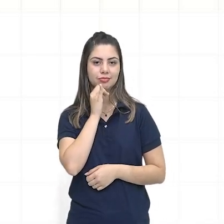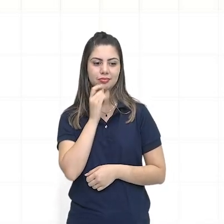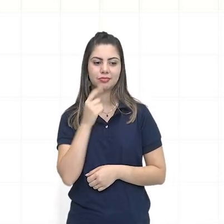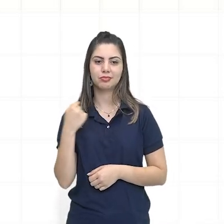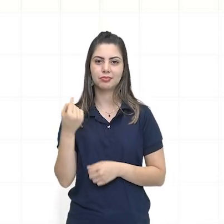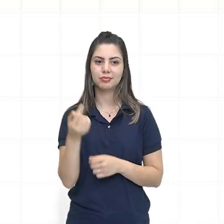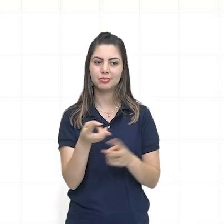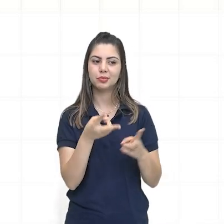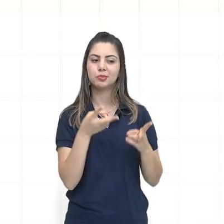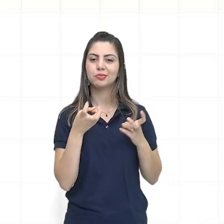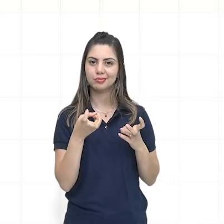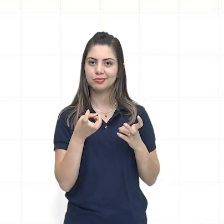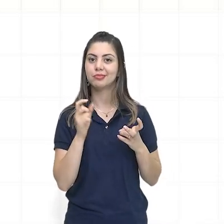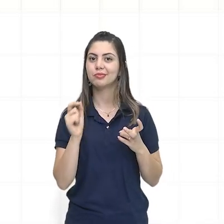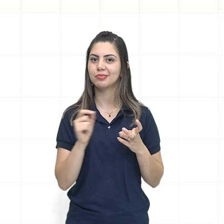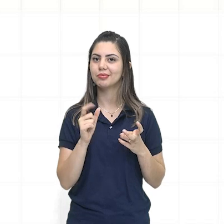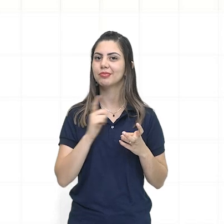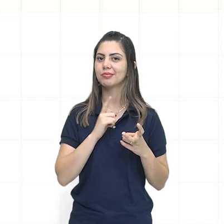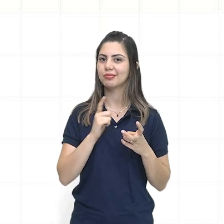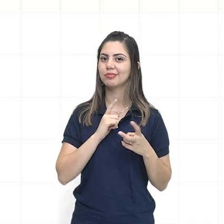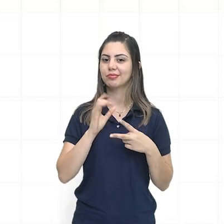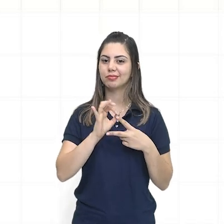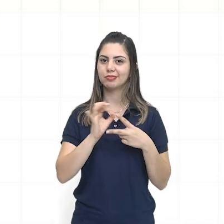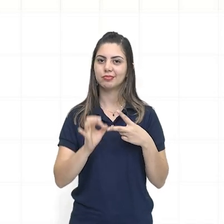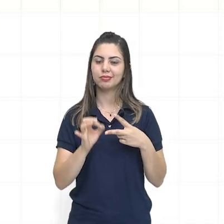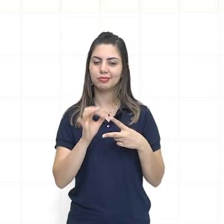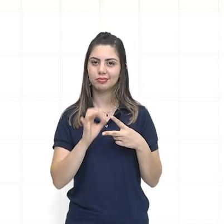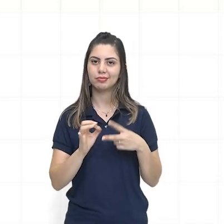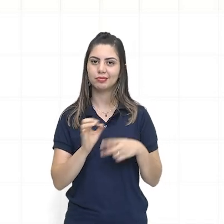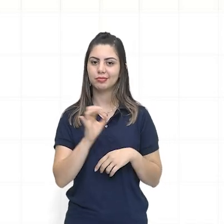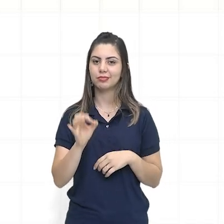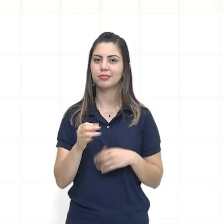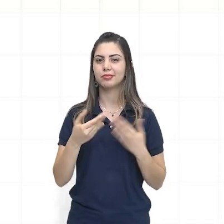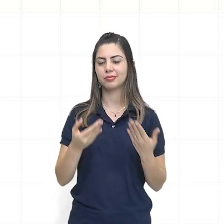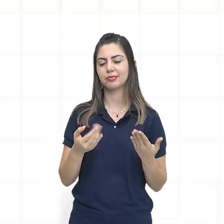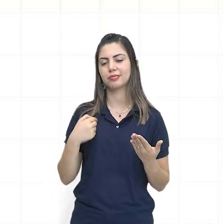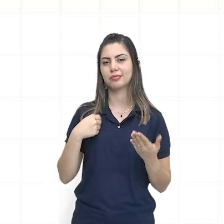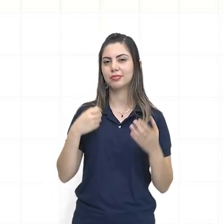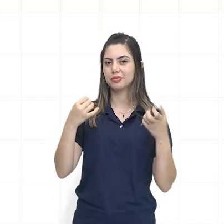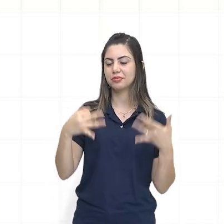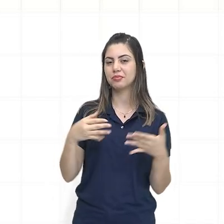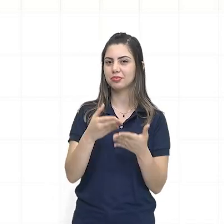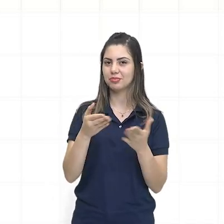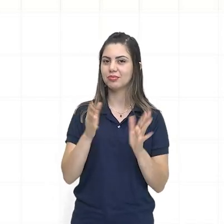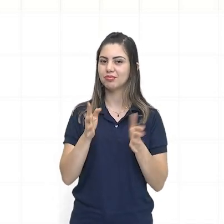gente consegue observar os ângulos. Como eu falei, vocês já devem ter ouvido a palavra